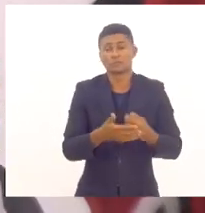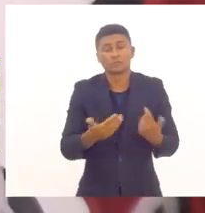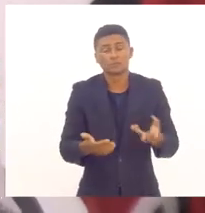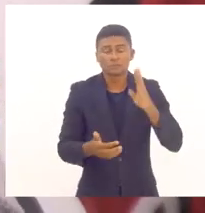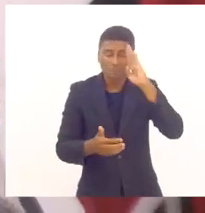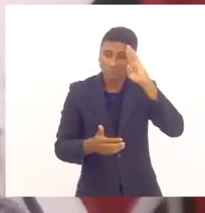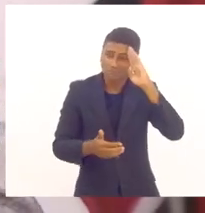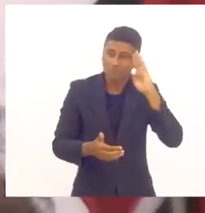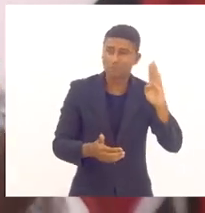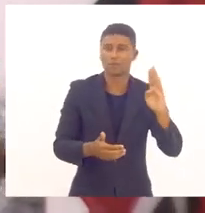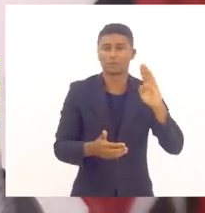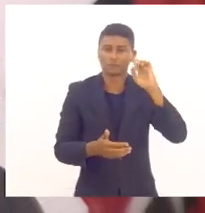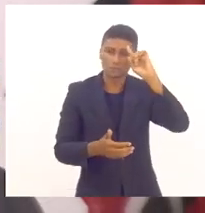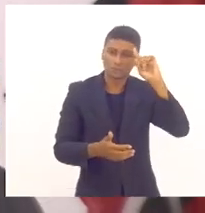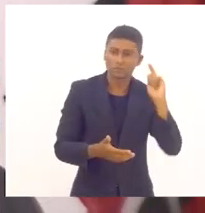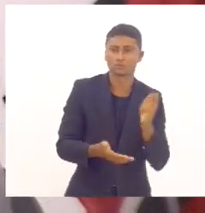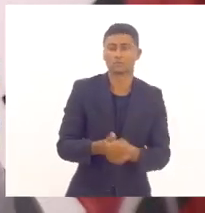principal